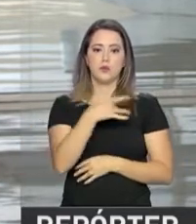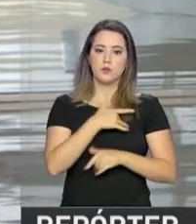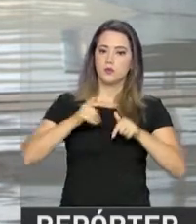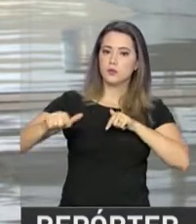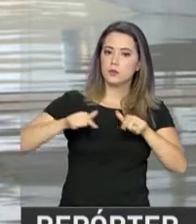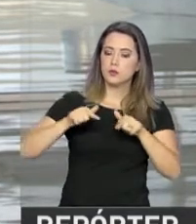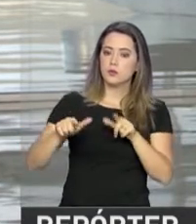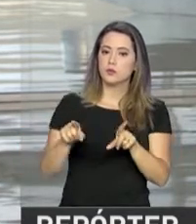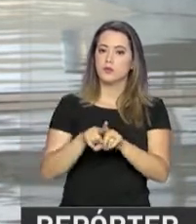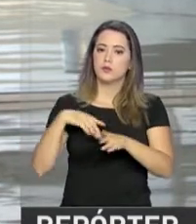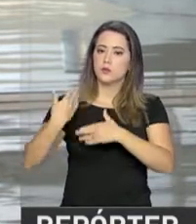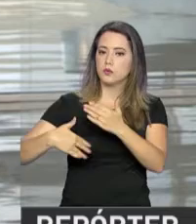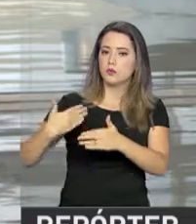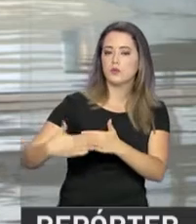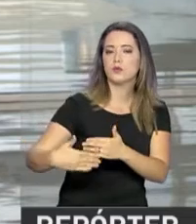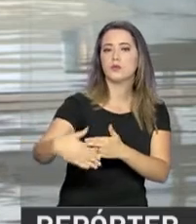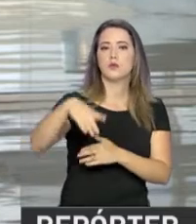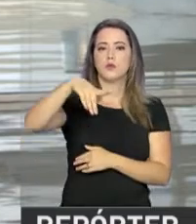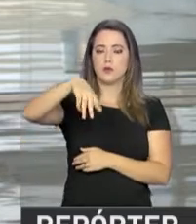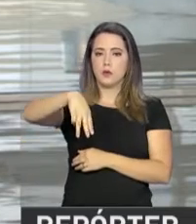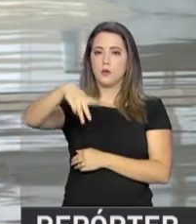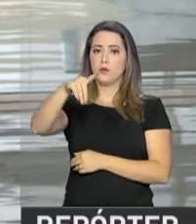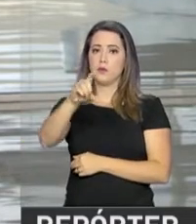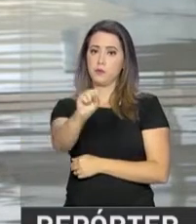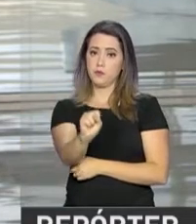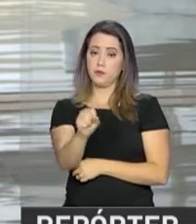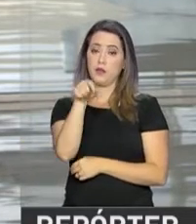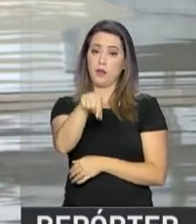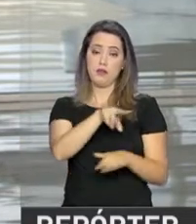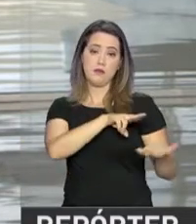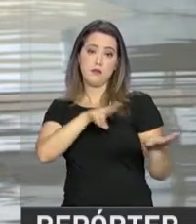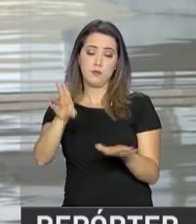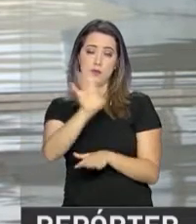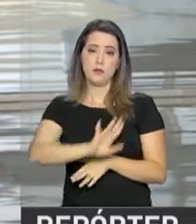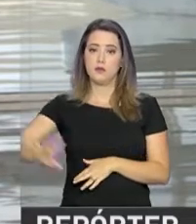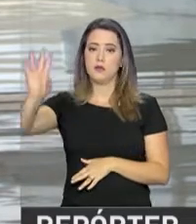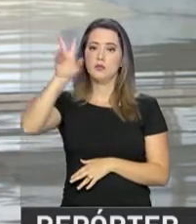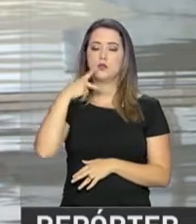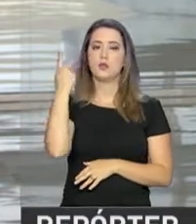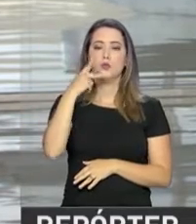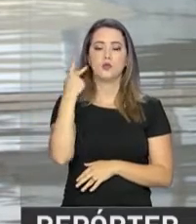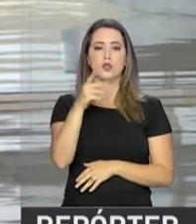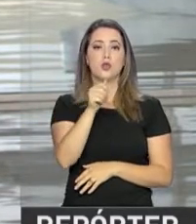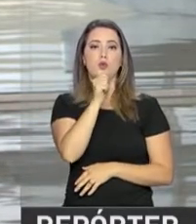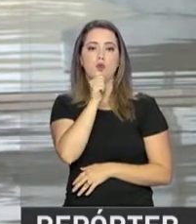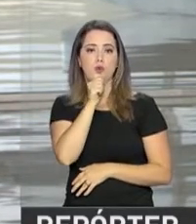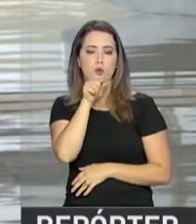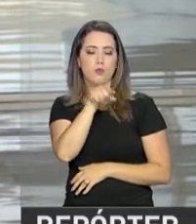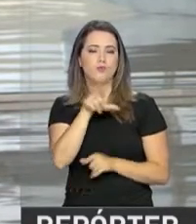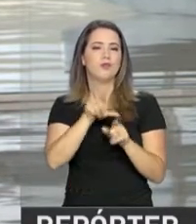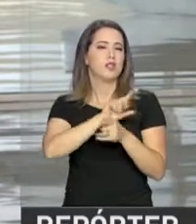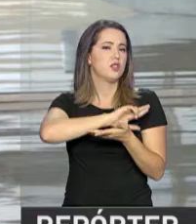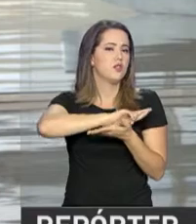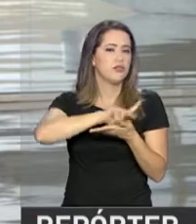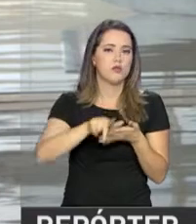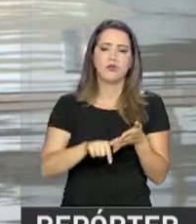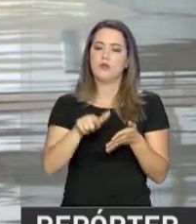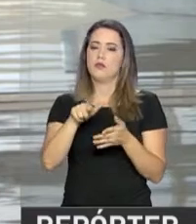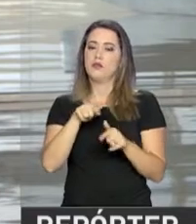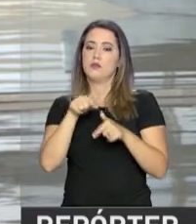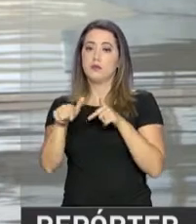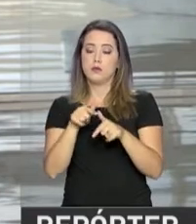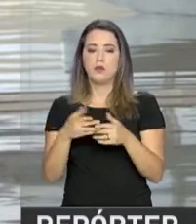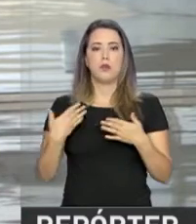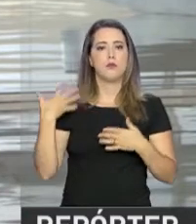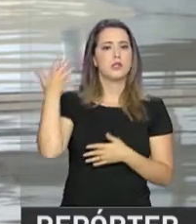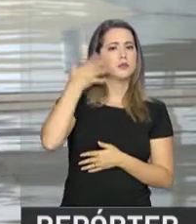trabalho e do desenvolvimento social na programação da semana nacional de política sobre as drogas estão previstas várias ações são painéis